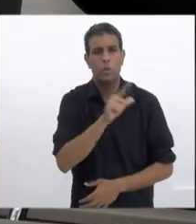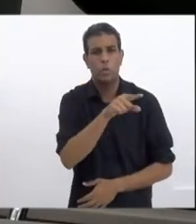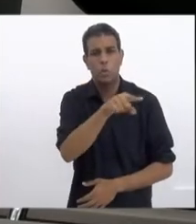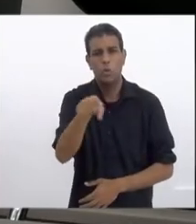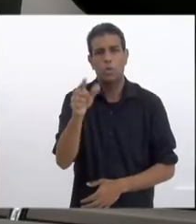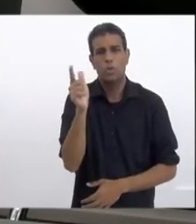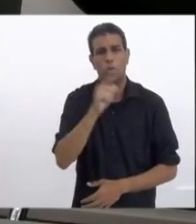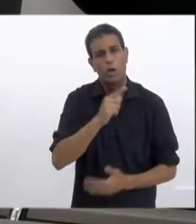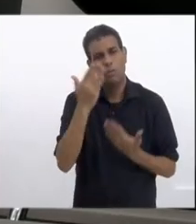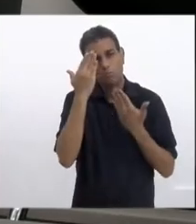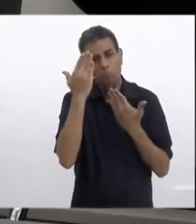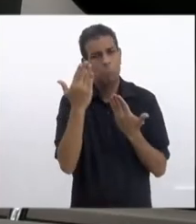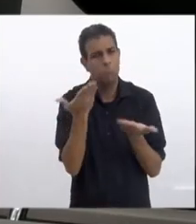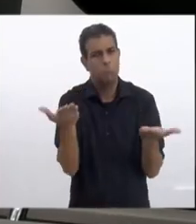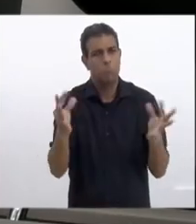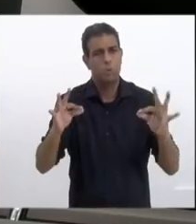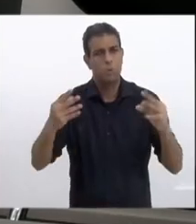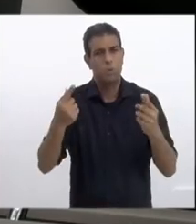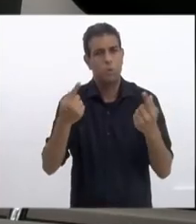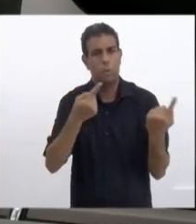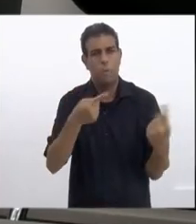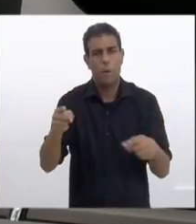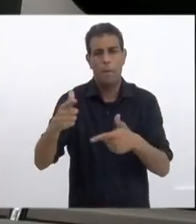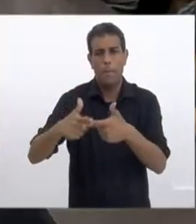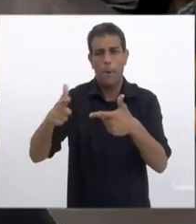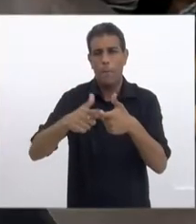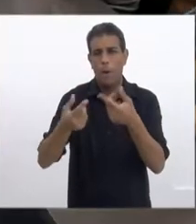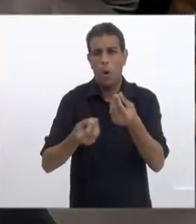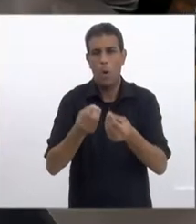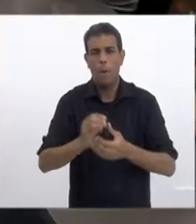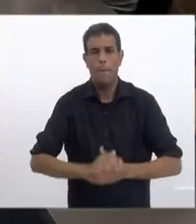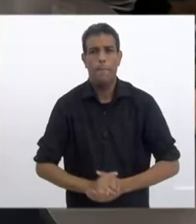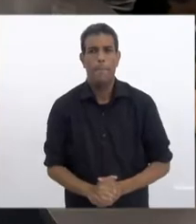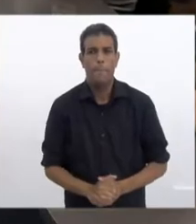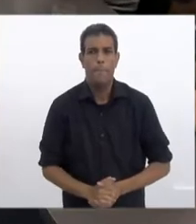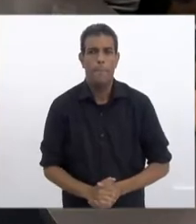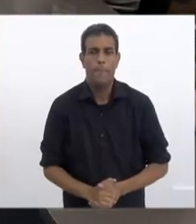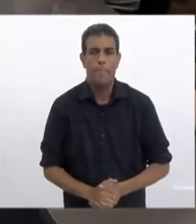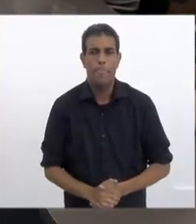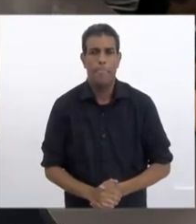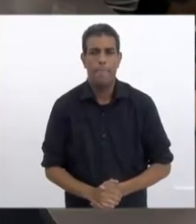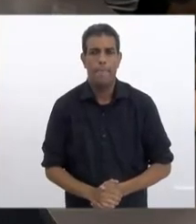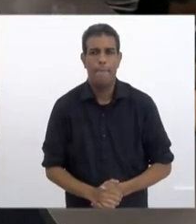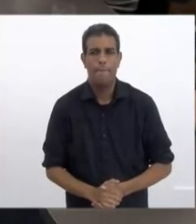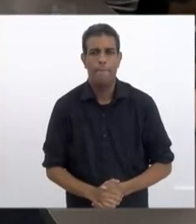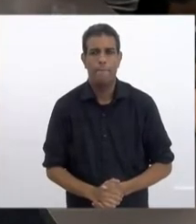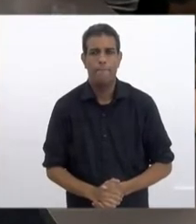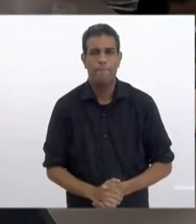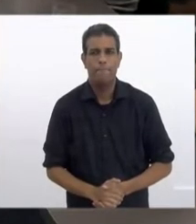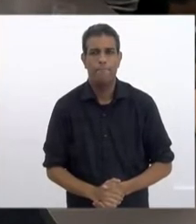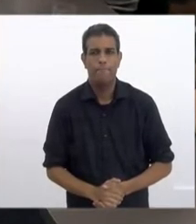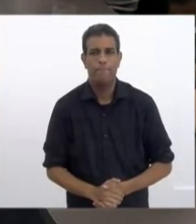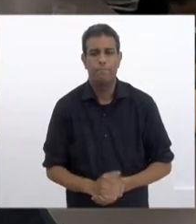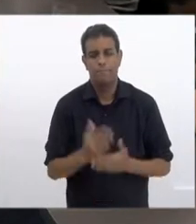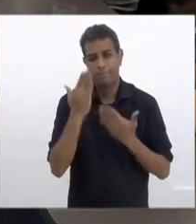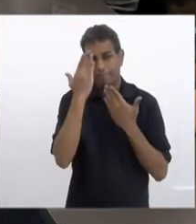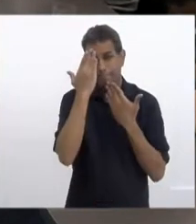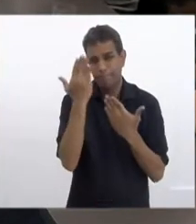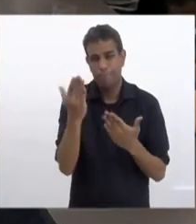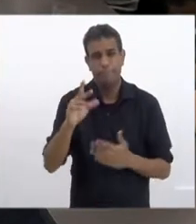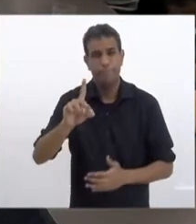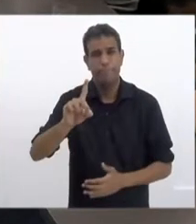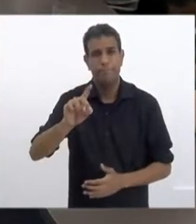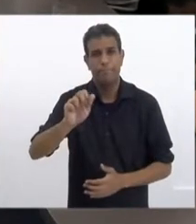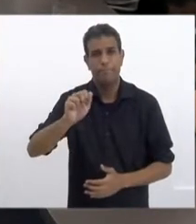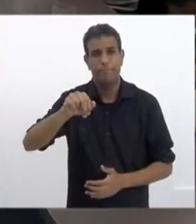contem conosco para o combate a esse tipo de problema. Obrigado. Nós que agradecemos Daniel Elia,